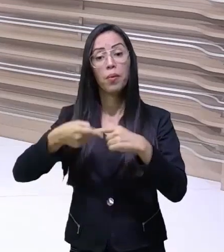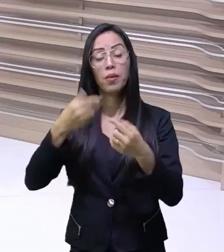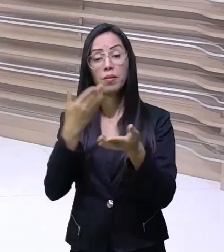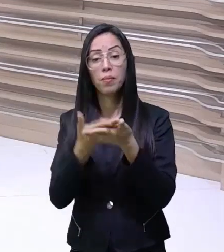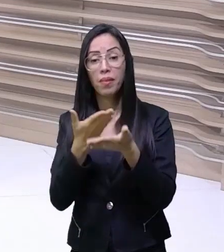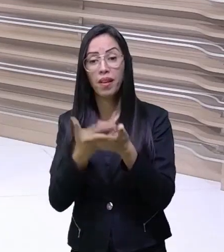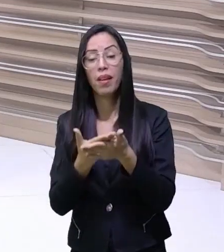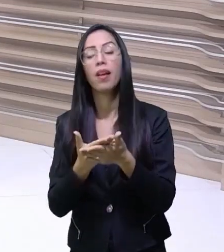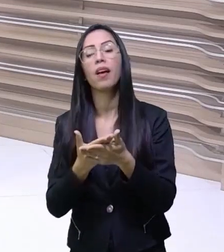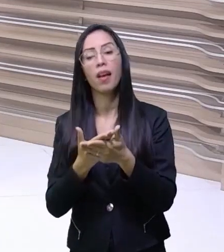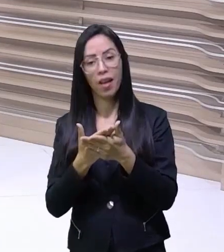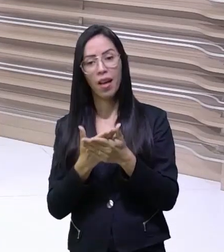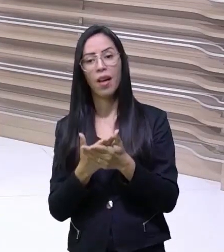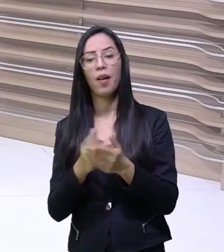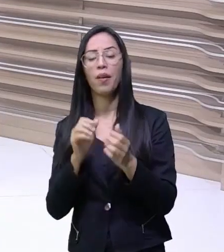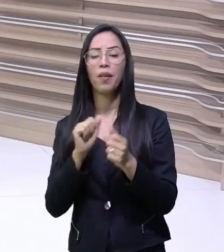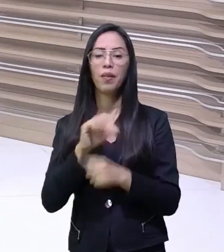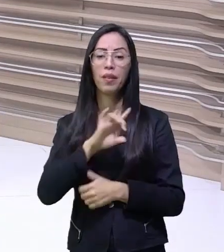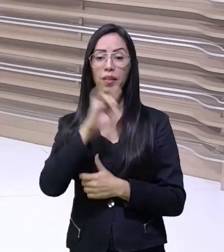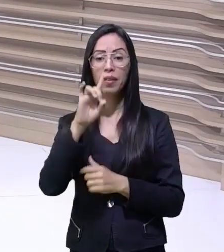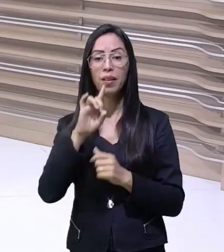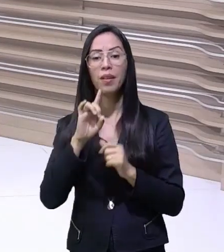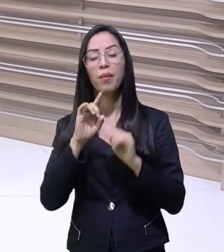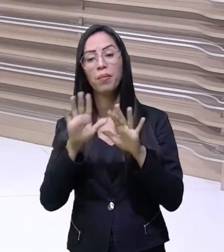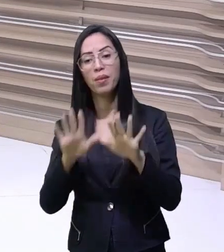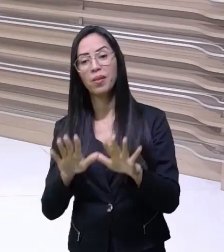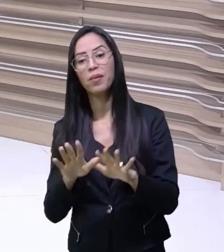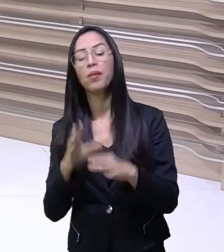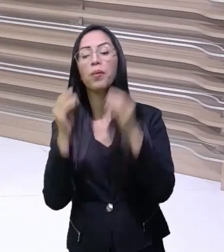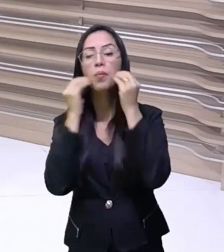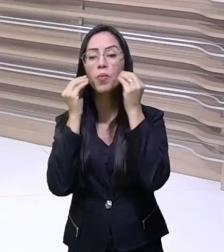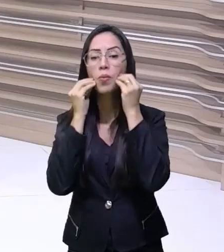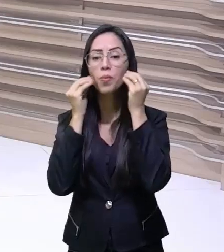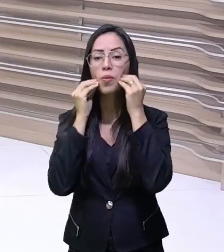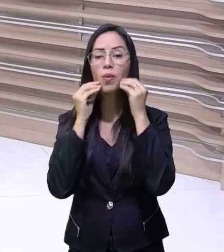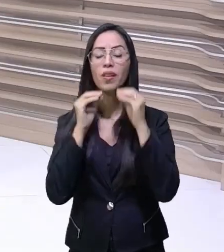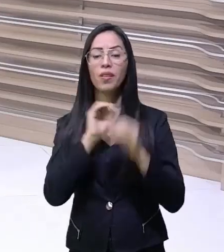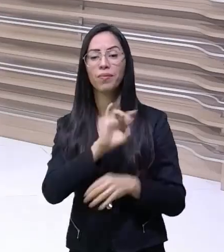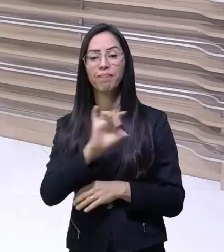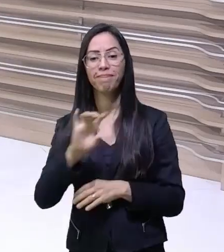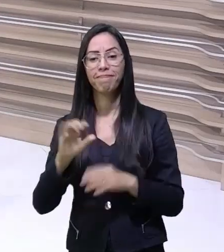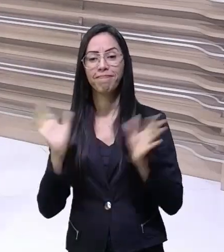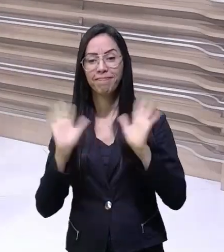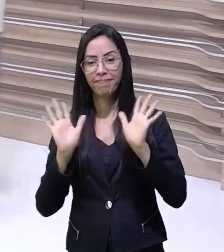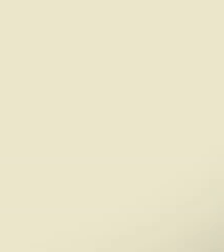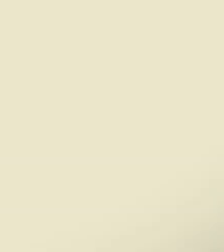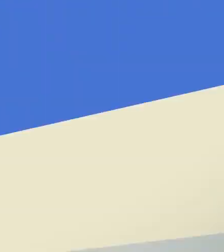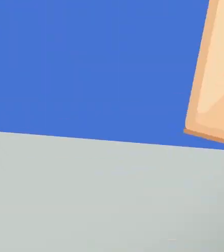Fiquem com Deus. Um beijo no coração de cada um de vocês. Tchau, tchau!